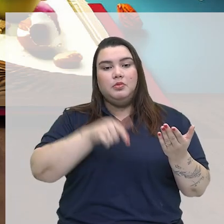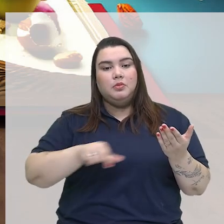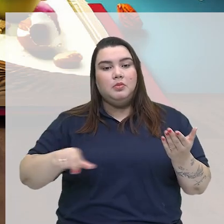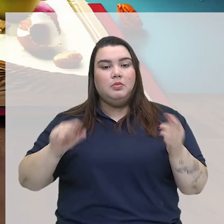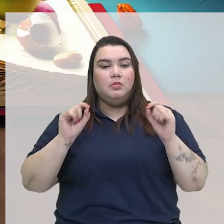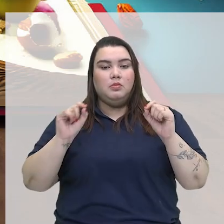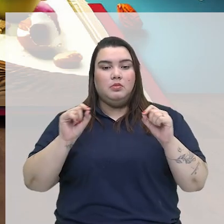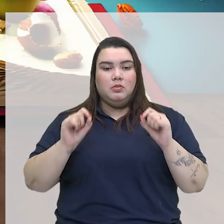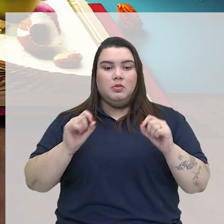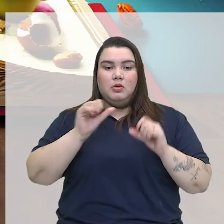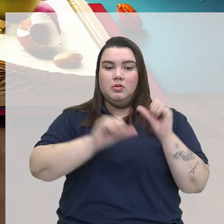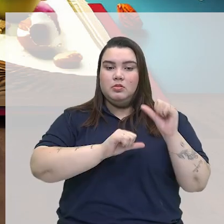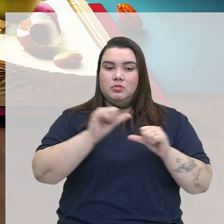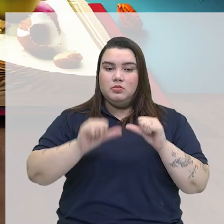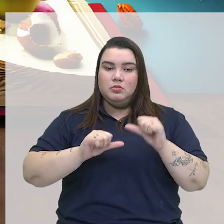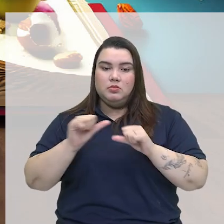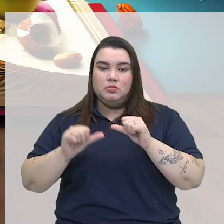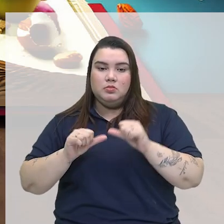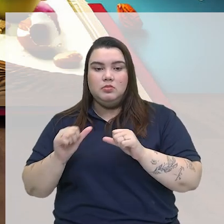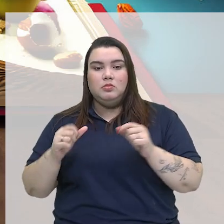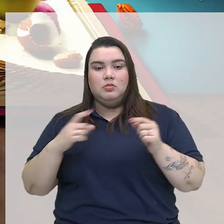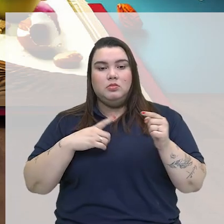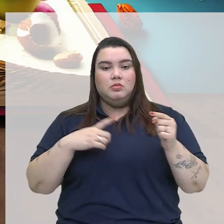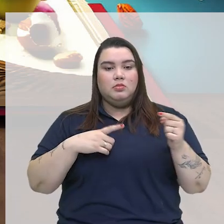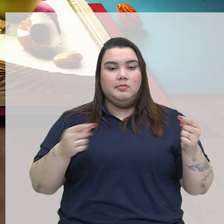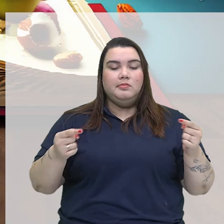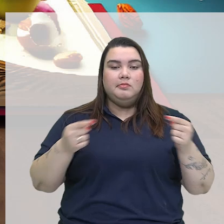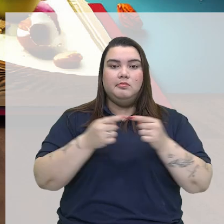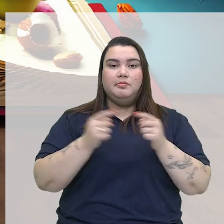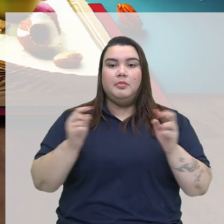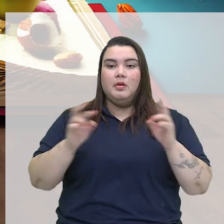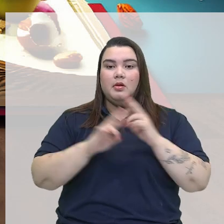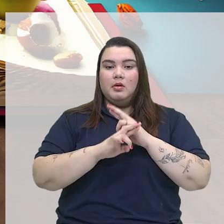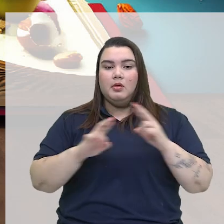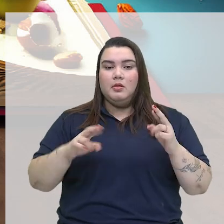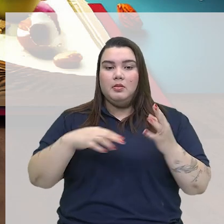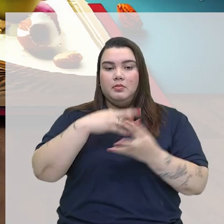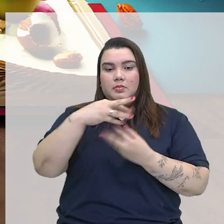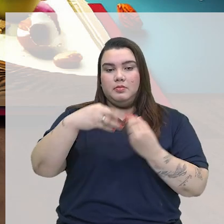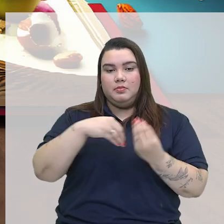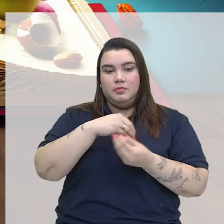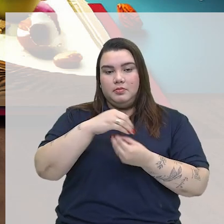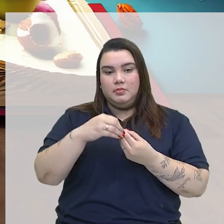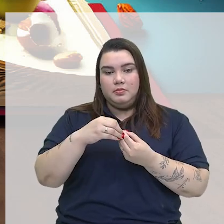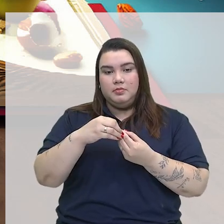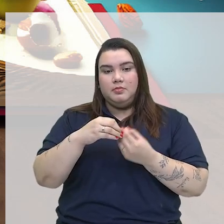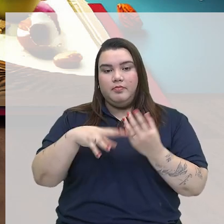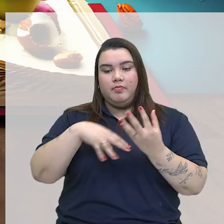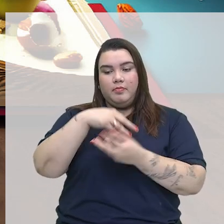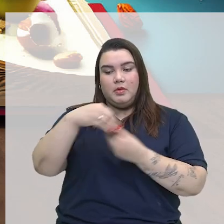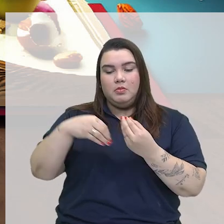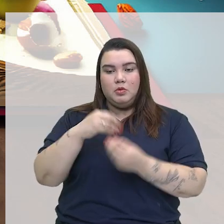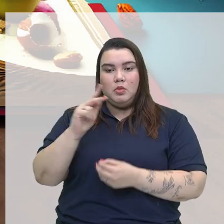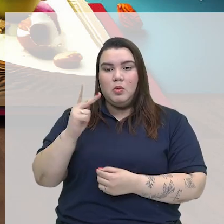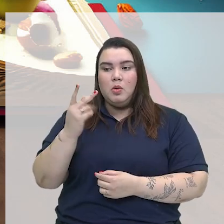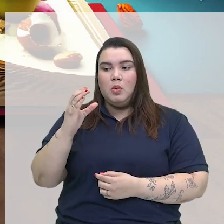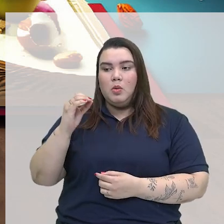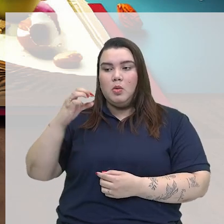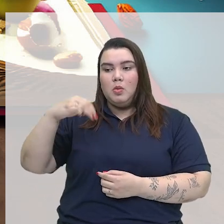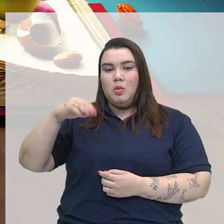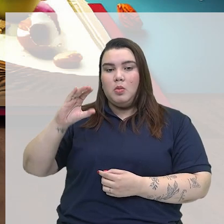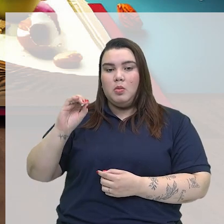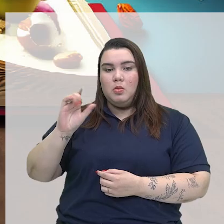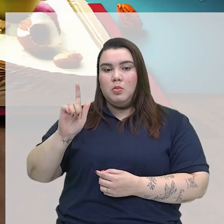vez, as transformações, elas estão relacionadas às misturas. Mistura homogênea,